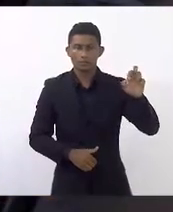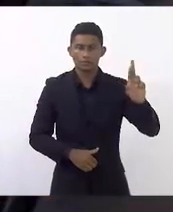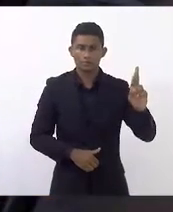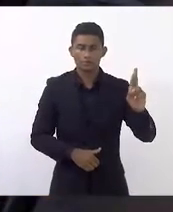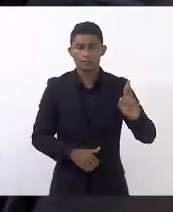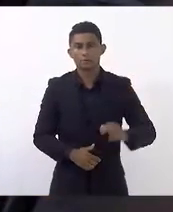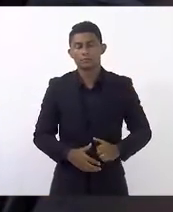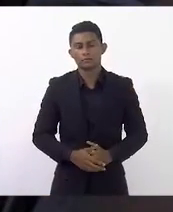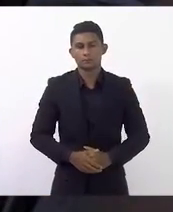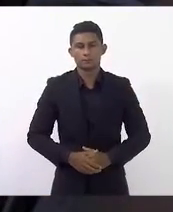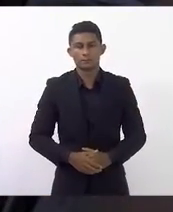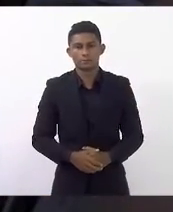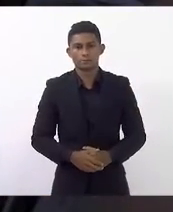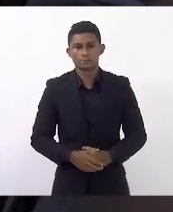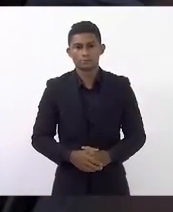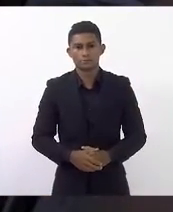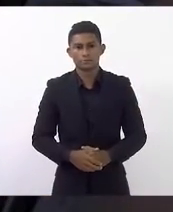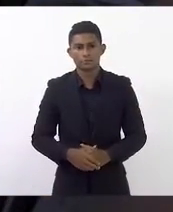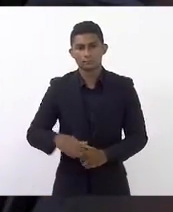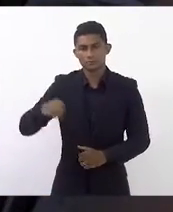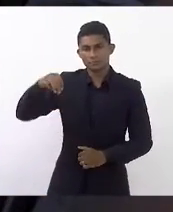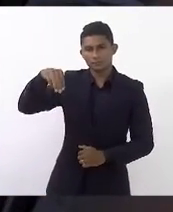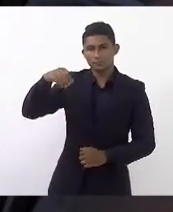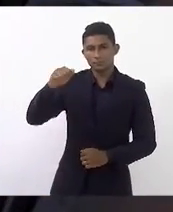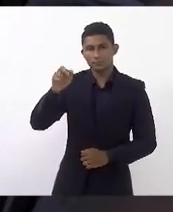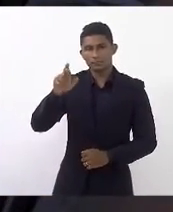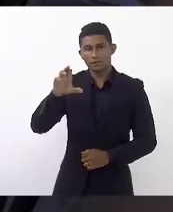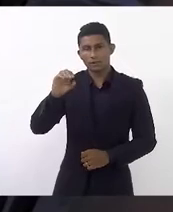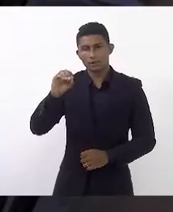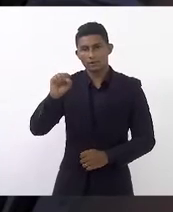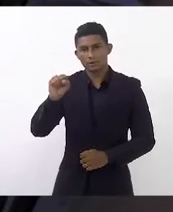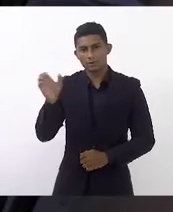Deputado Marcos Miller. Deputado Marcos Vinícius.